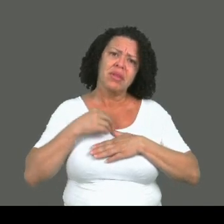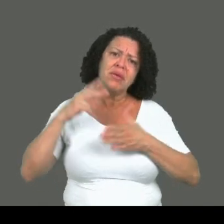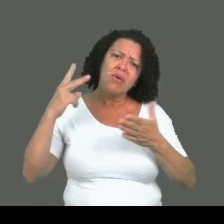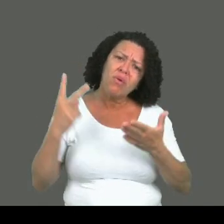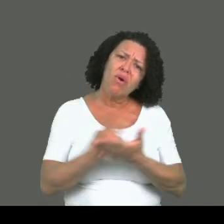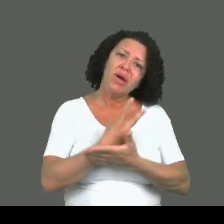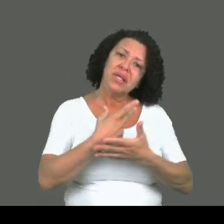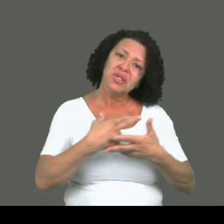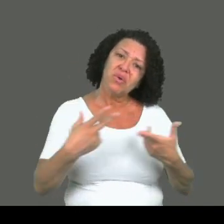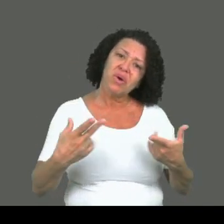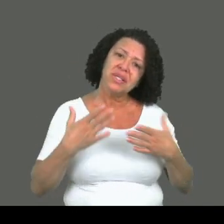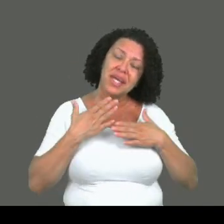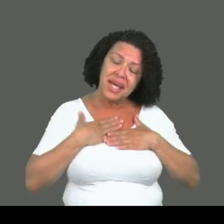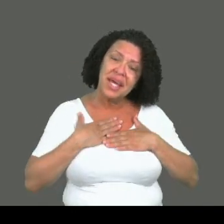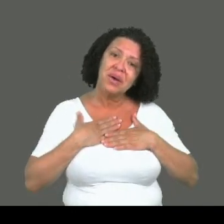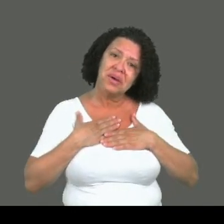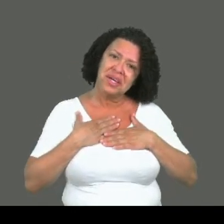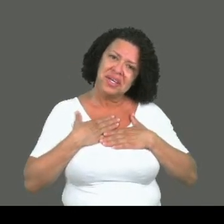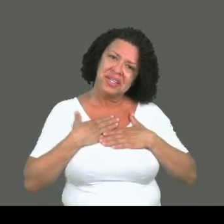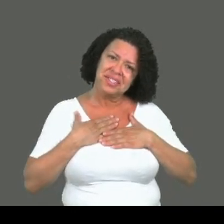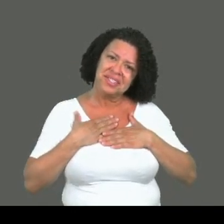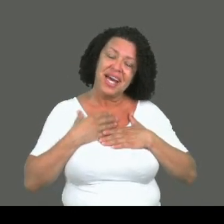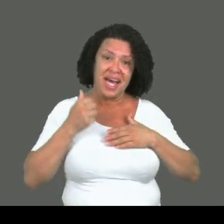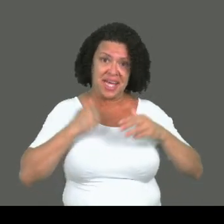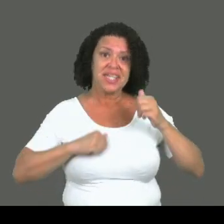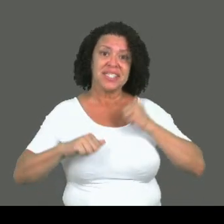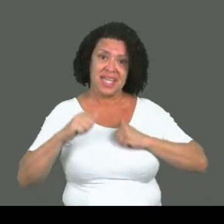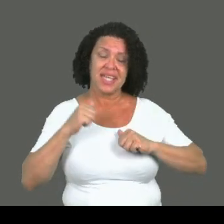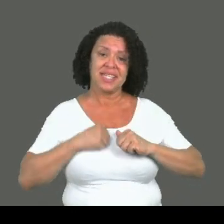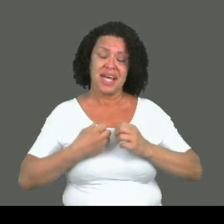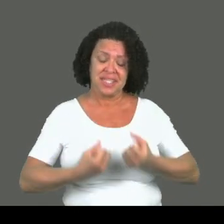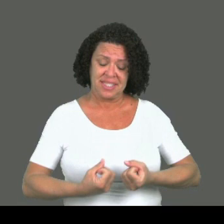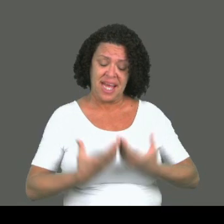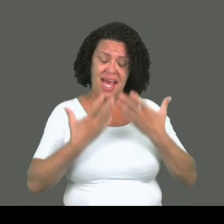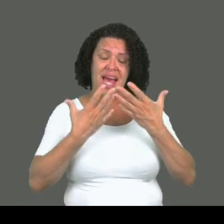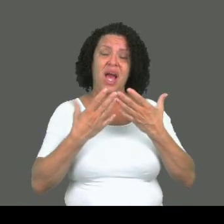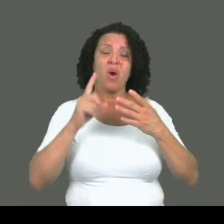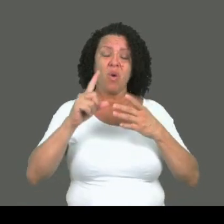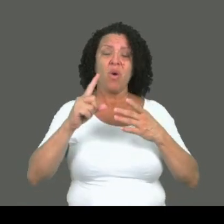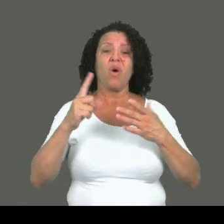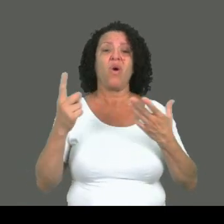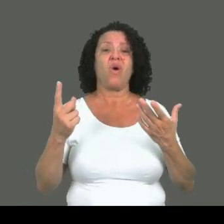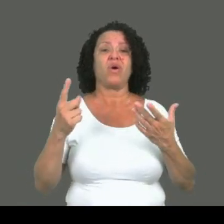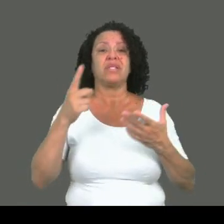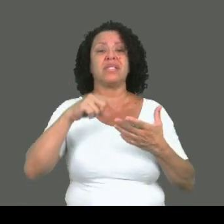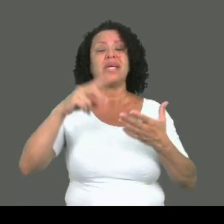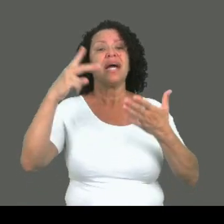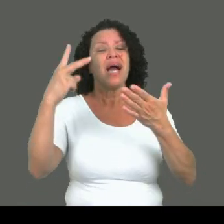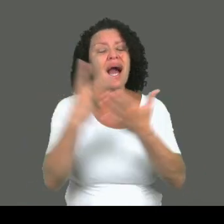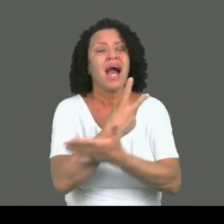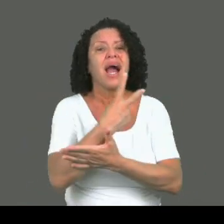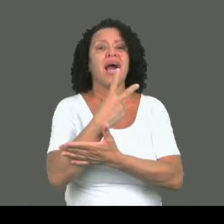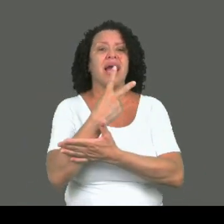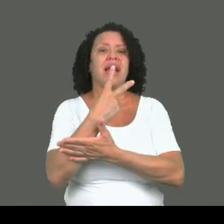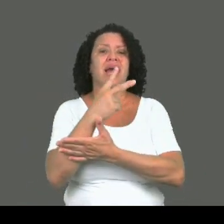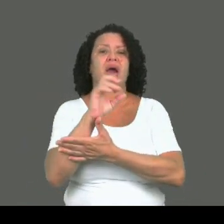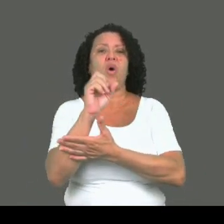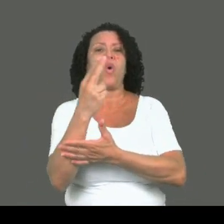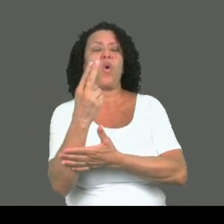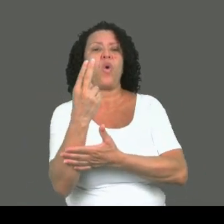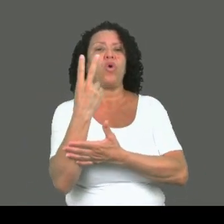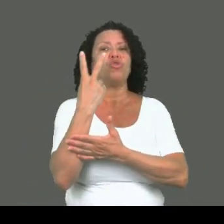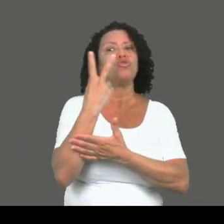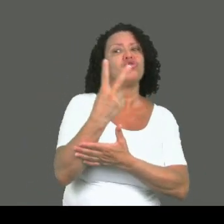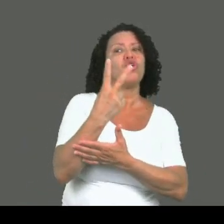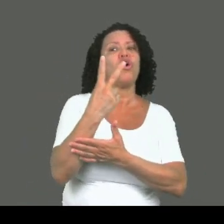realização. Portanto, a ansiedade surge quando um desses fatores ocorre ou quando os dois